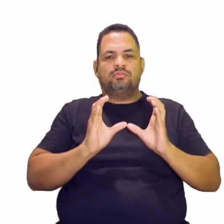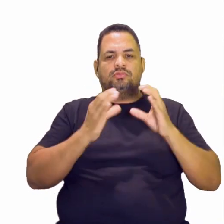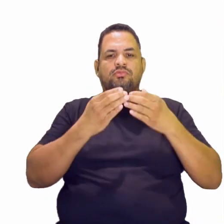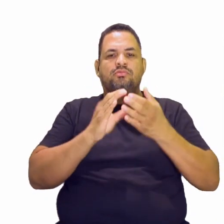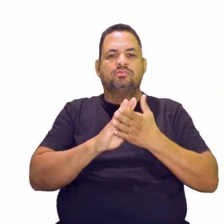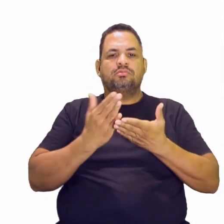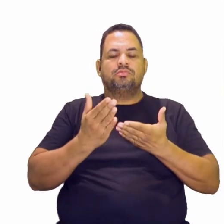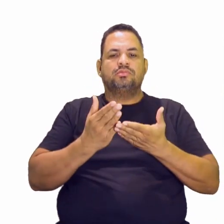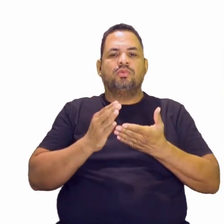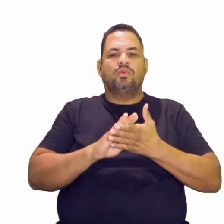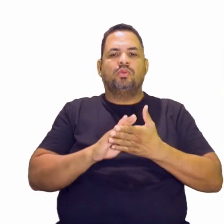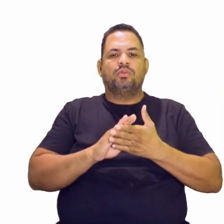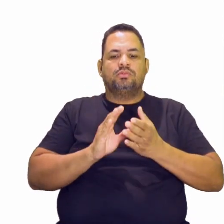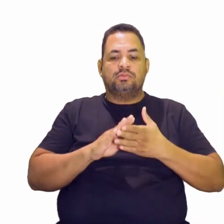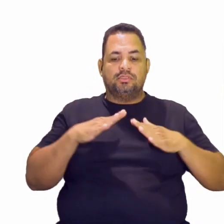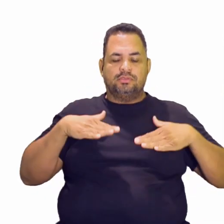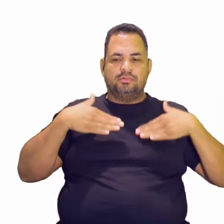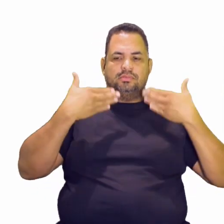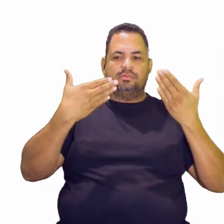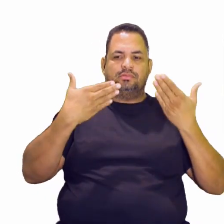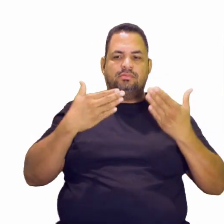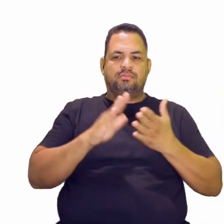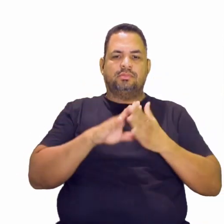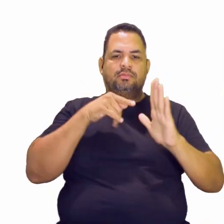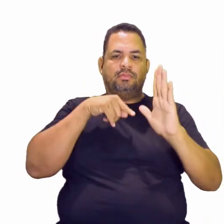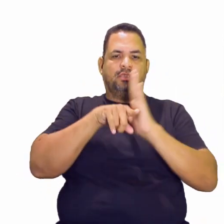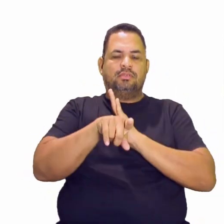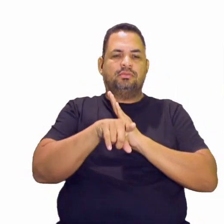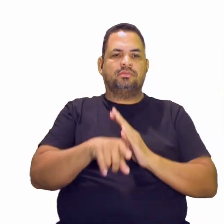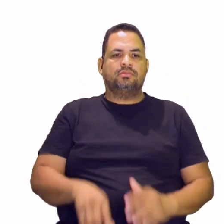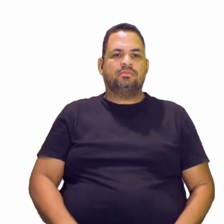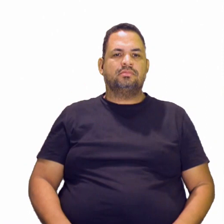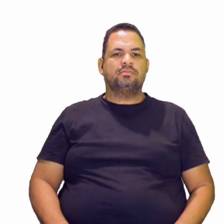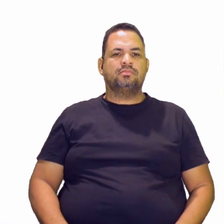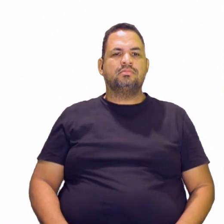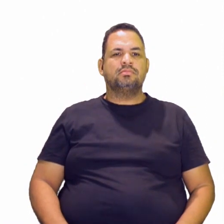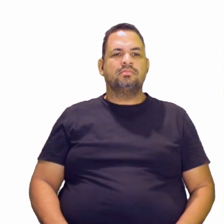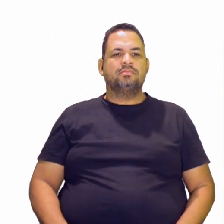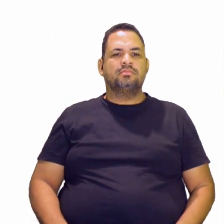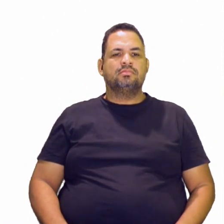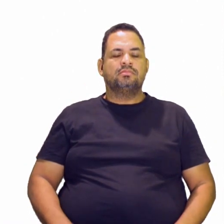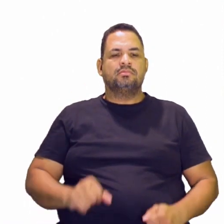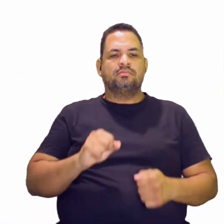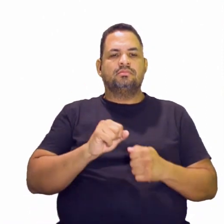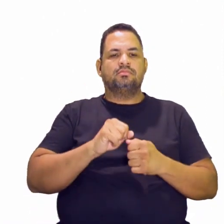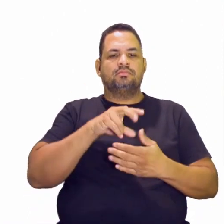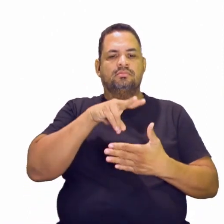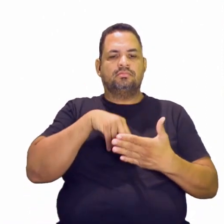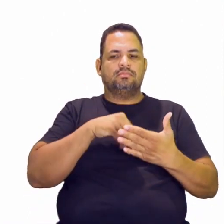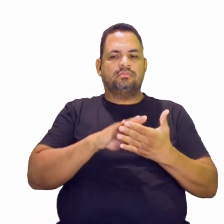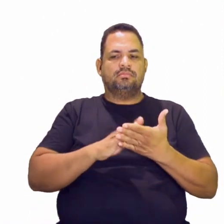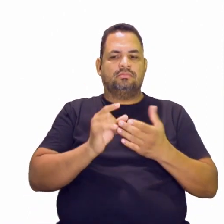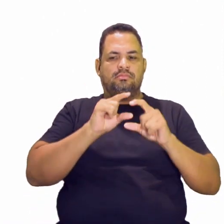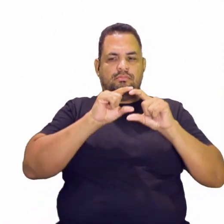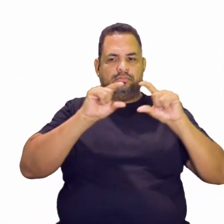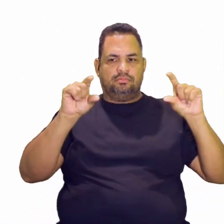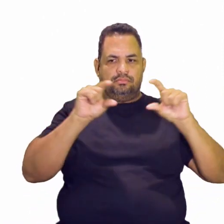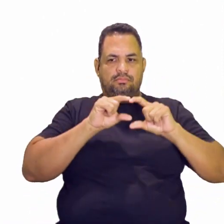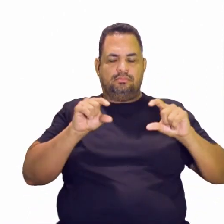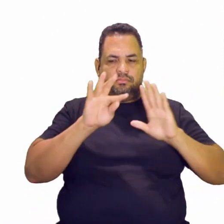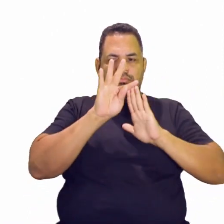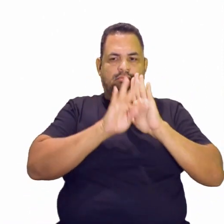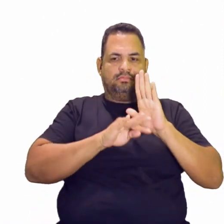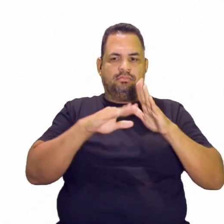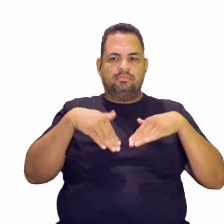bailes. Certo, então vamos à pergunta. Eu fiz a leitura ali de alguns trechos do texto,